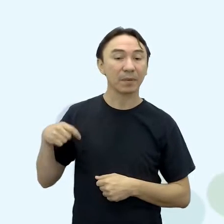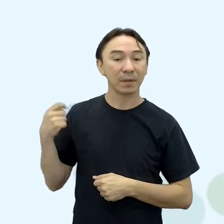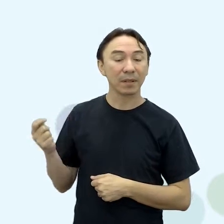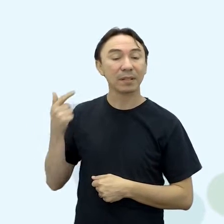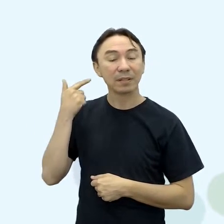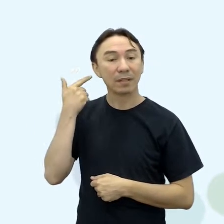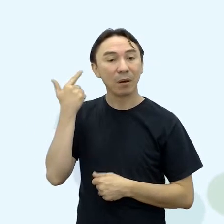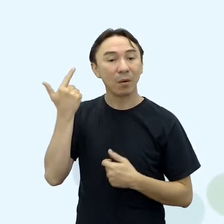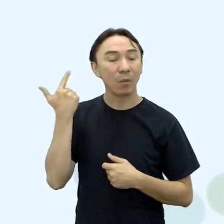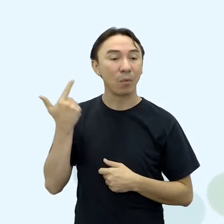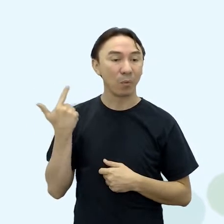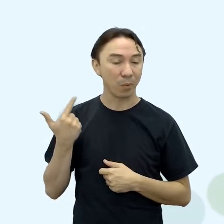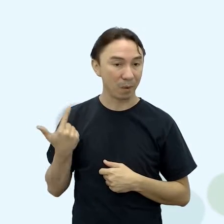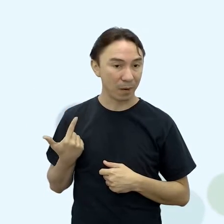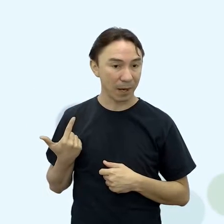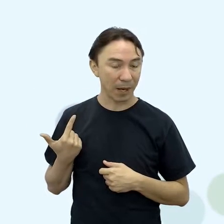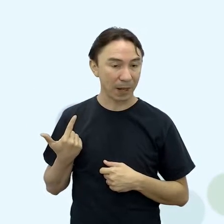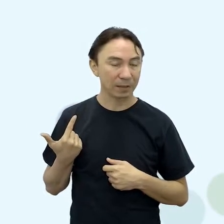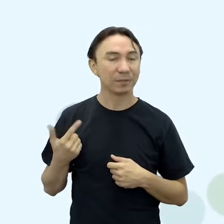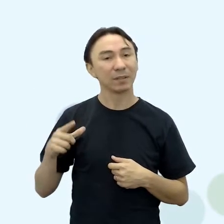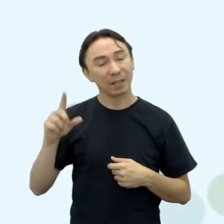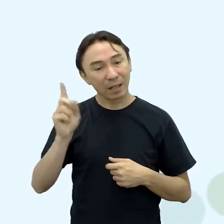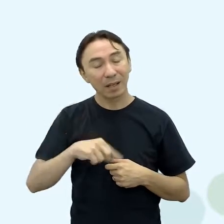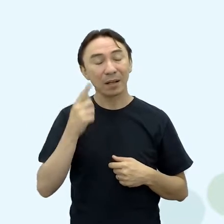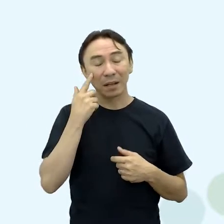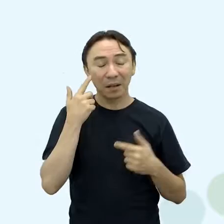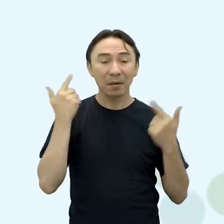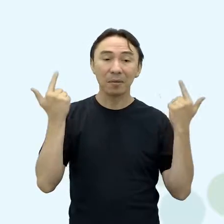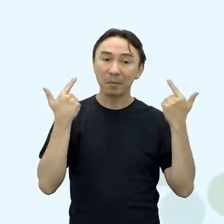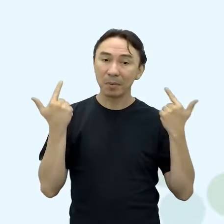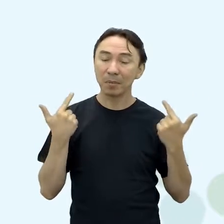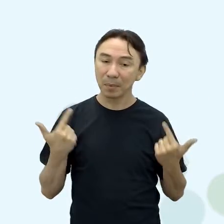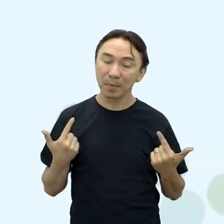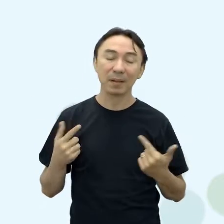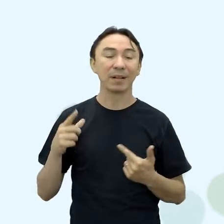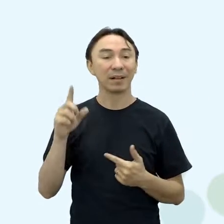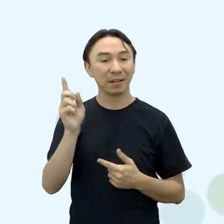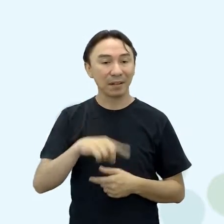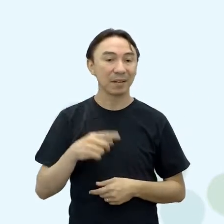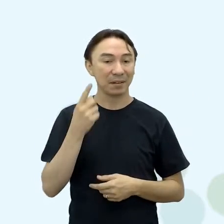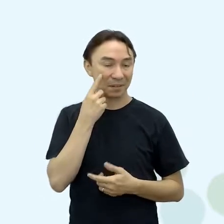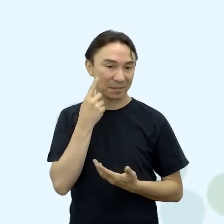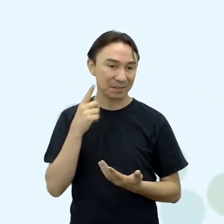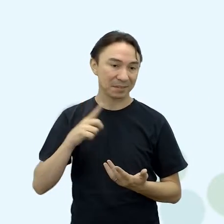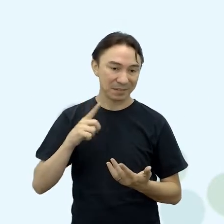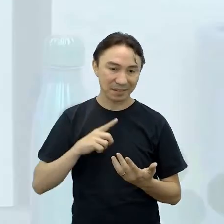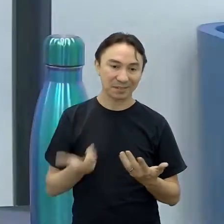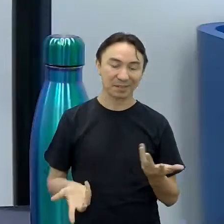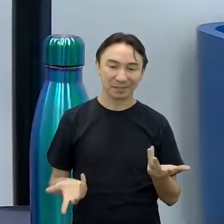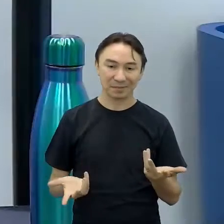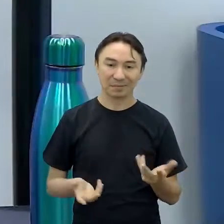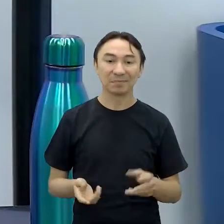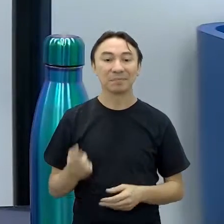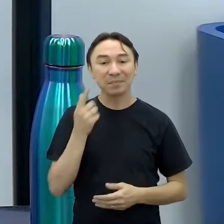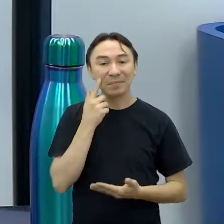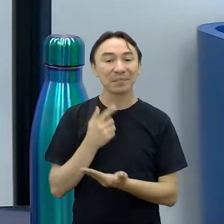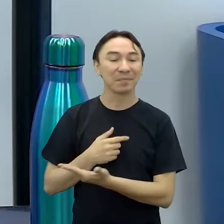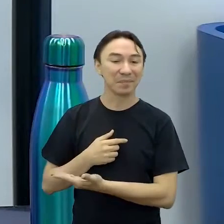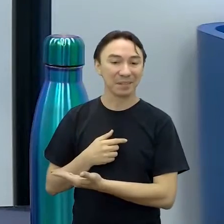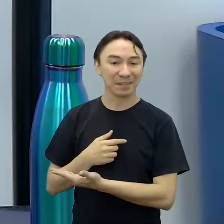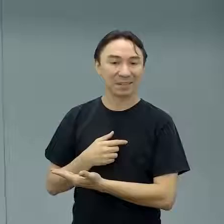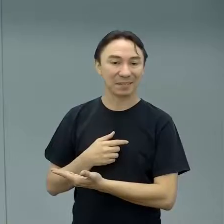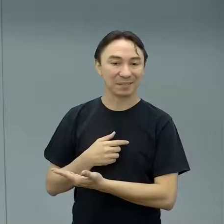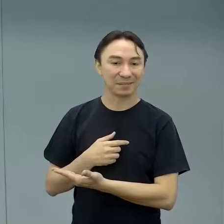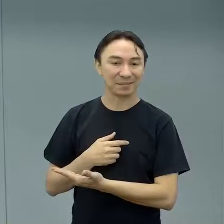sinal é esse aqui, que representam aí os meus cachos quando o meu cabelo está solto. Andreia.